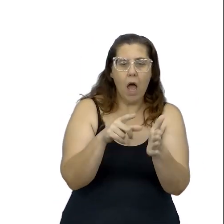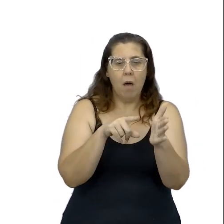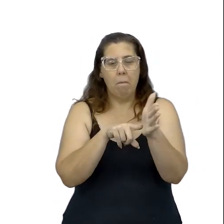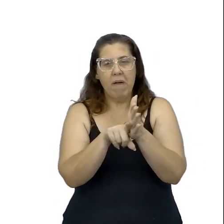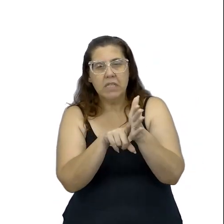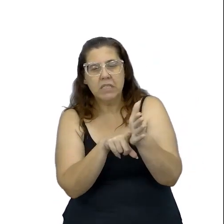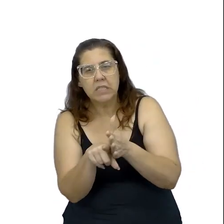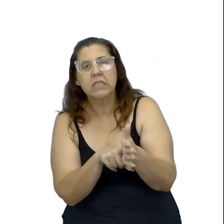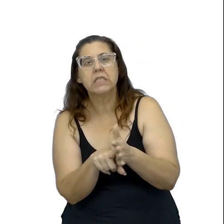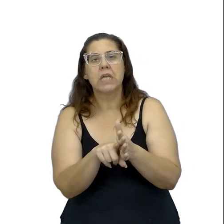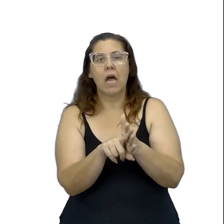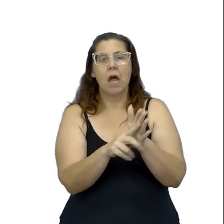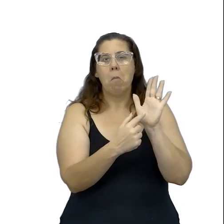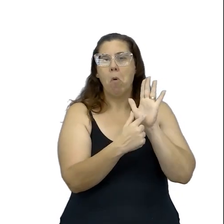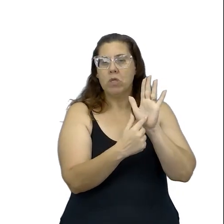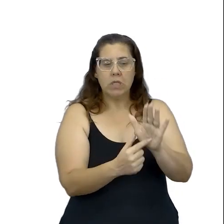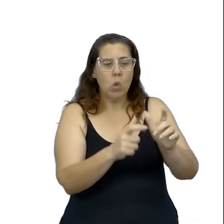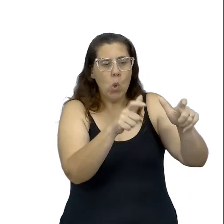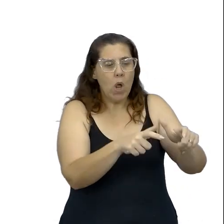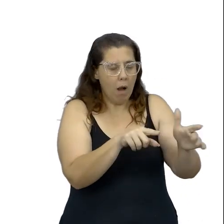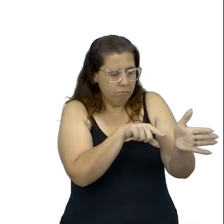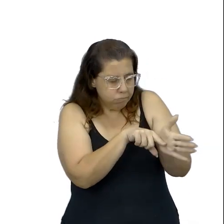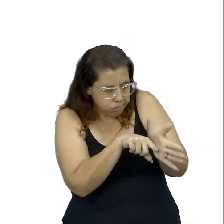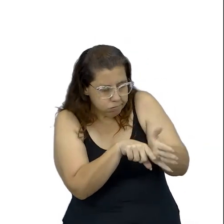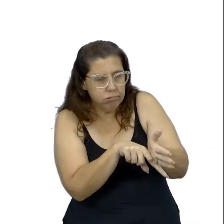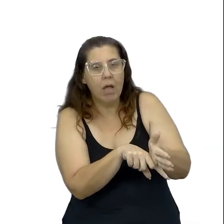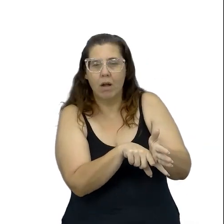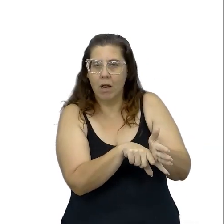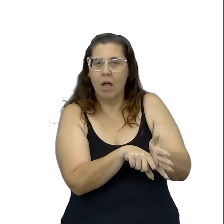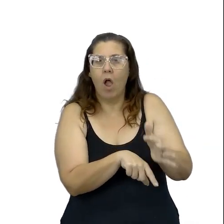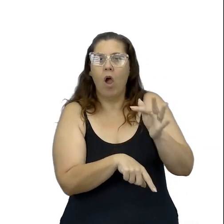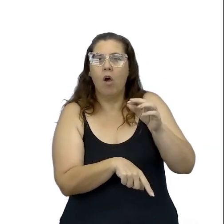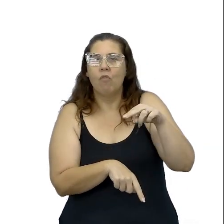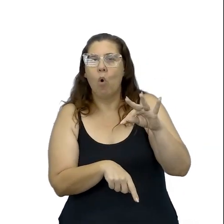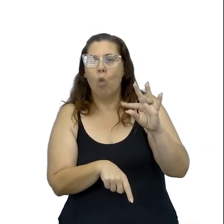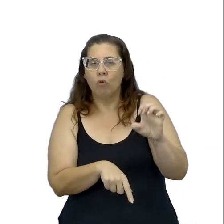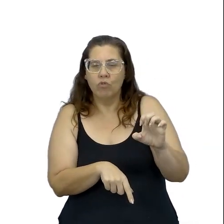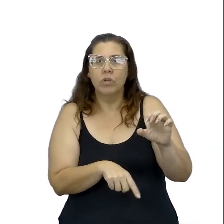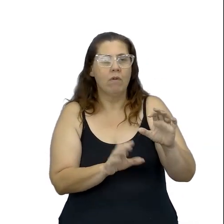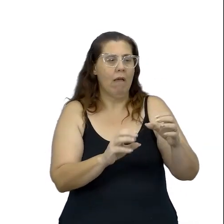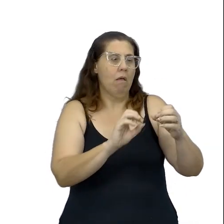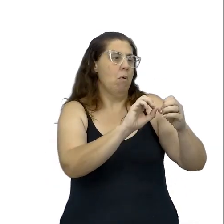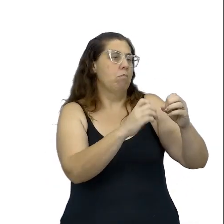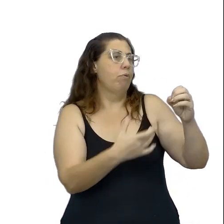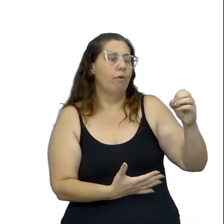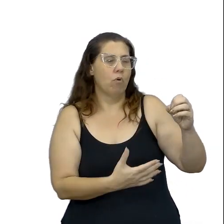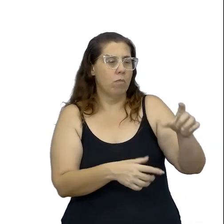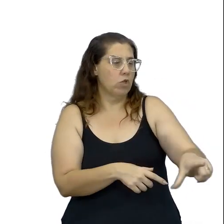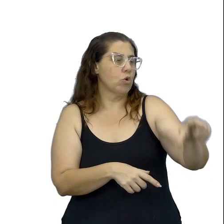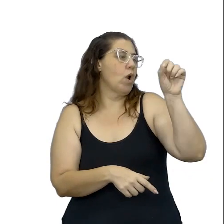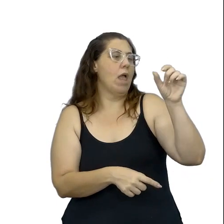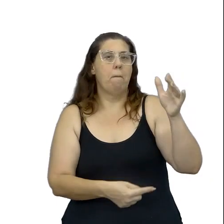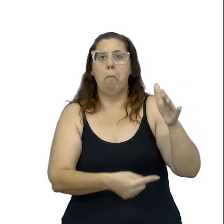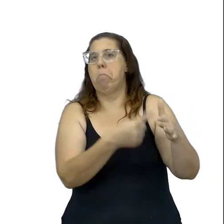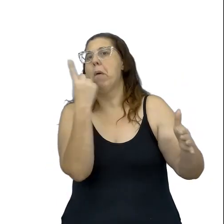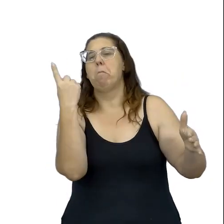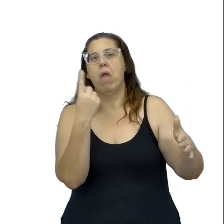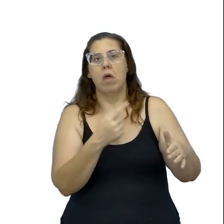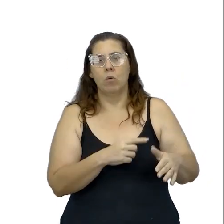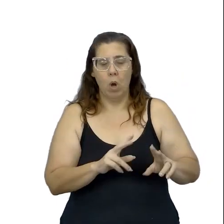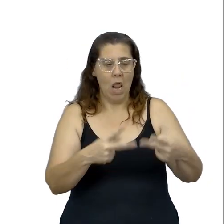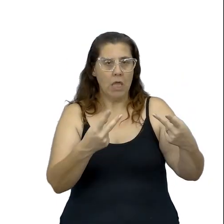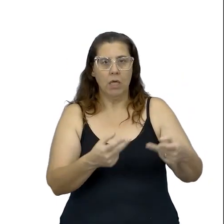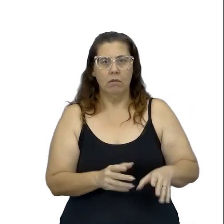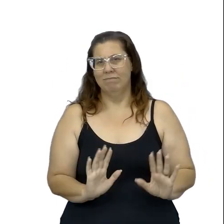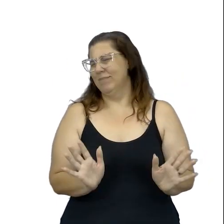Então, indicando as fontes de pesquisa, né, o aluno não vai entrar no Google e escolher o primeiro